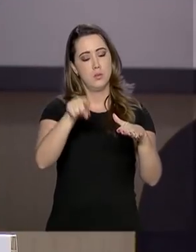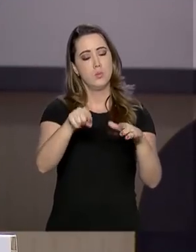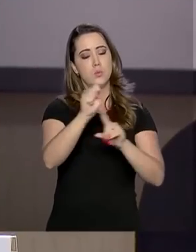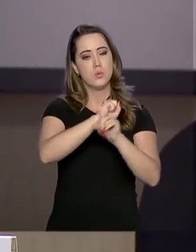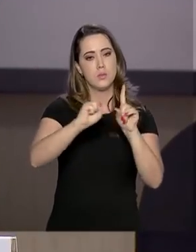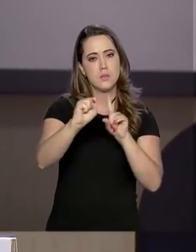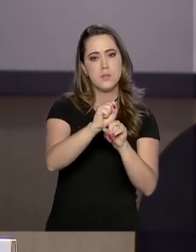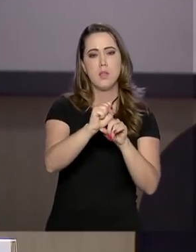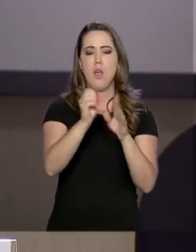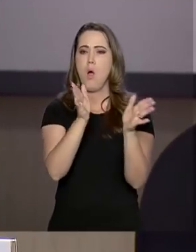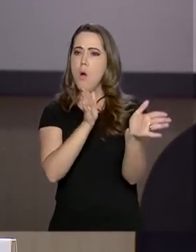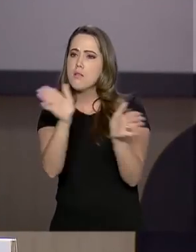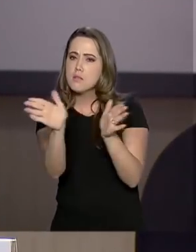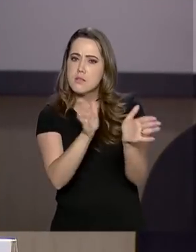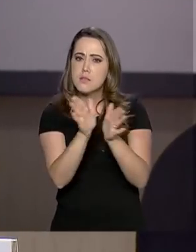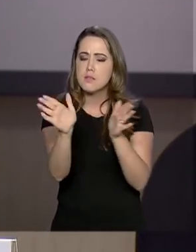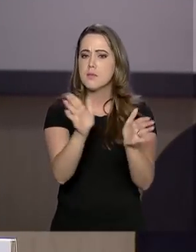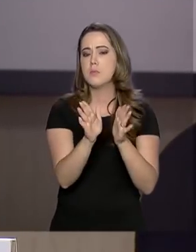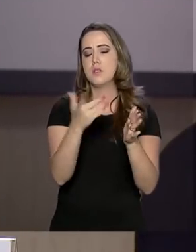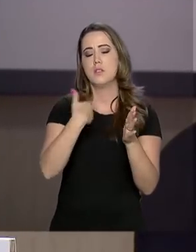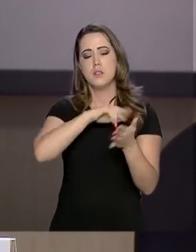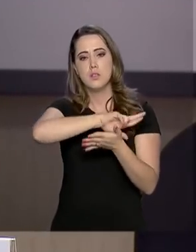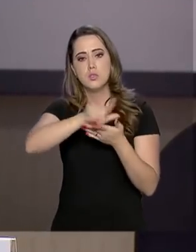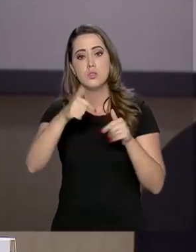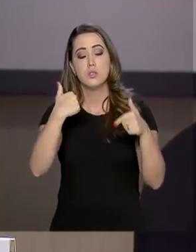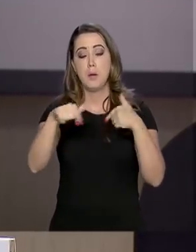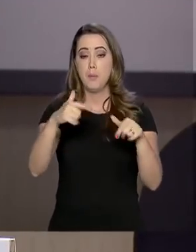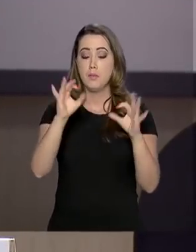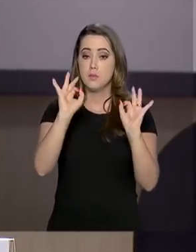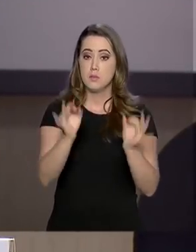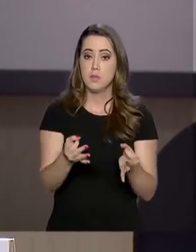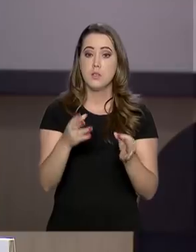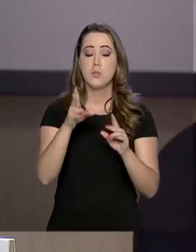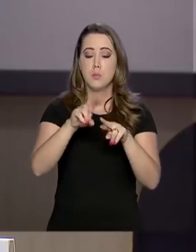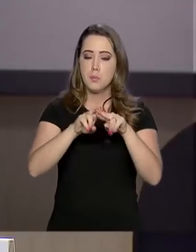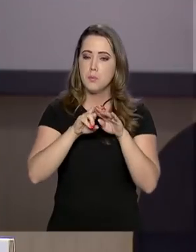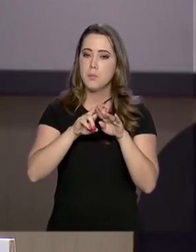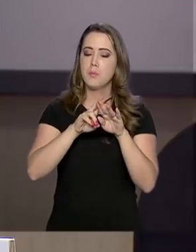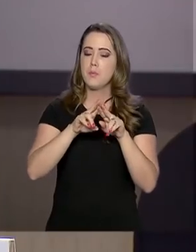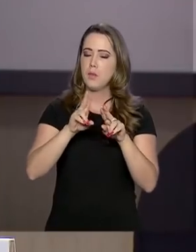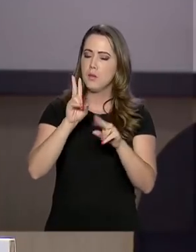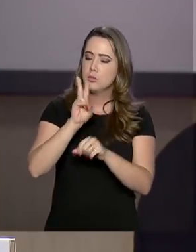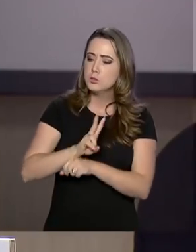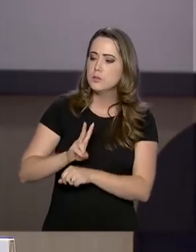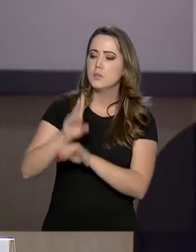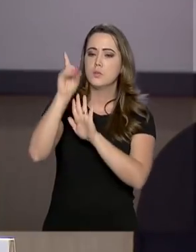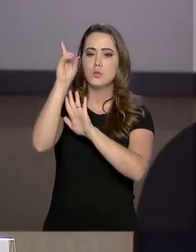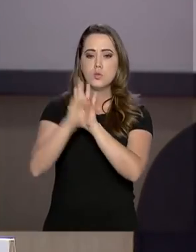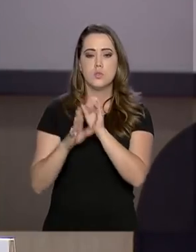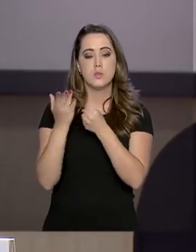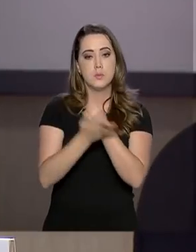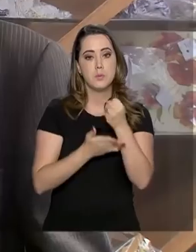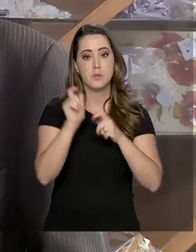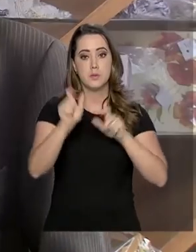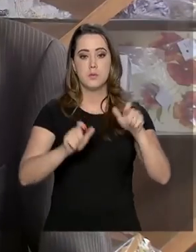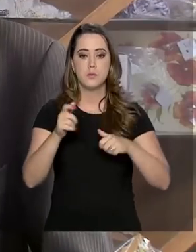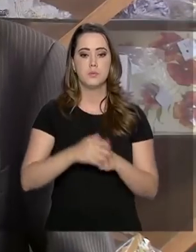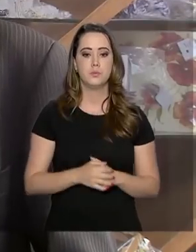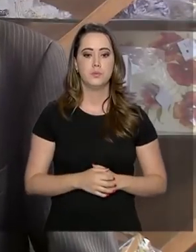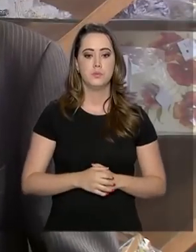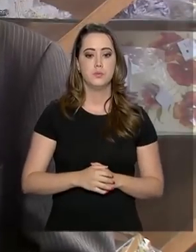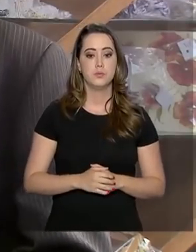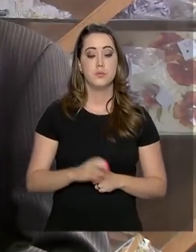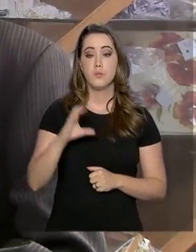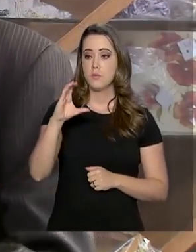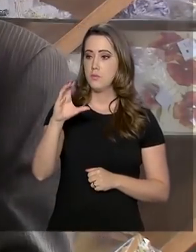acessibilidade a serviços públicos essenciais e pela defesa dos direitos fundamentais desses cidadãos. Cleiton